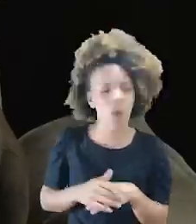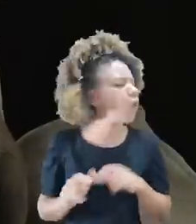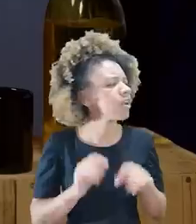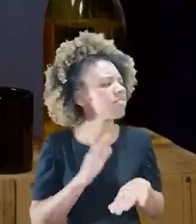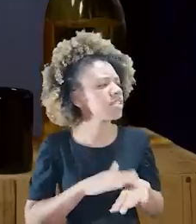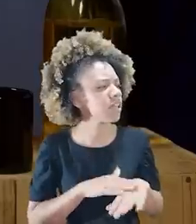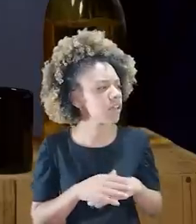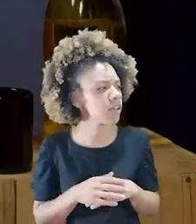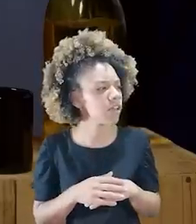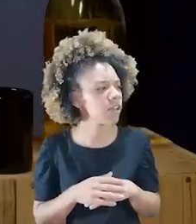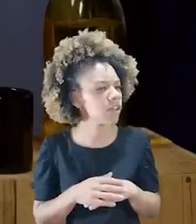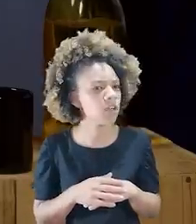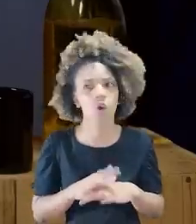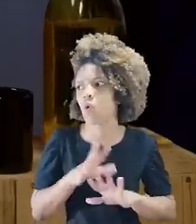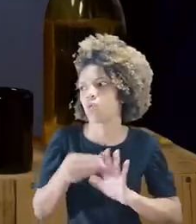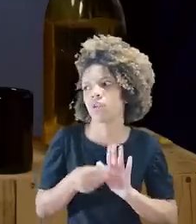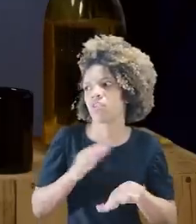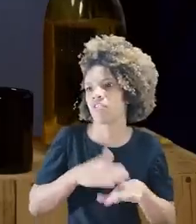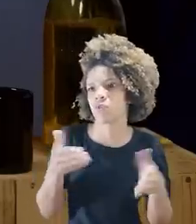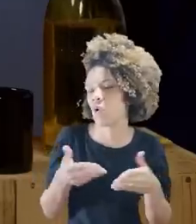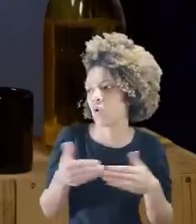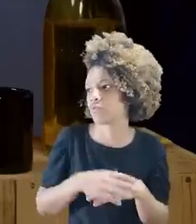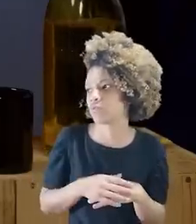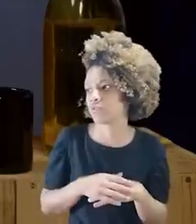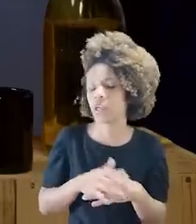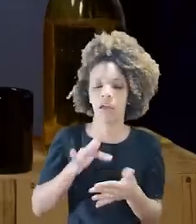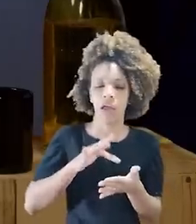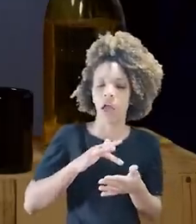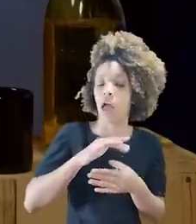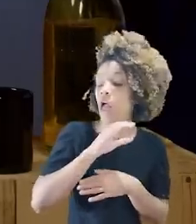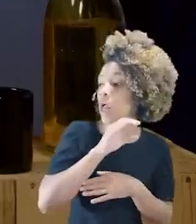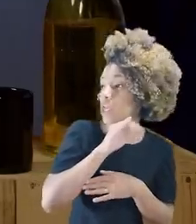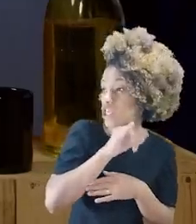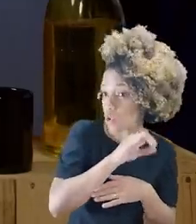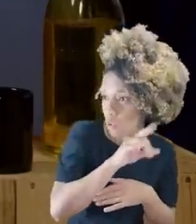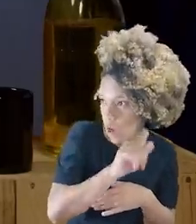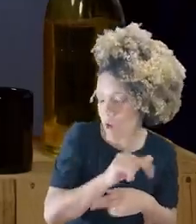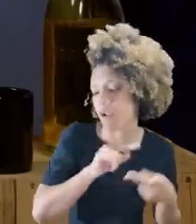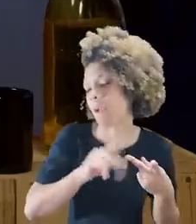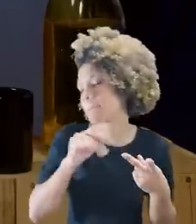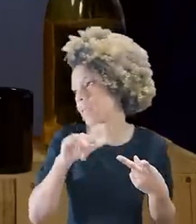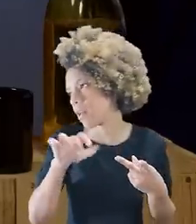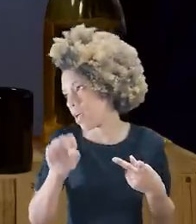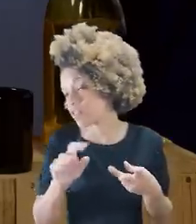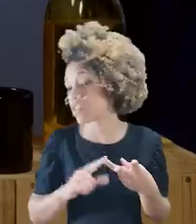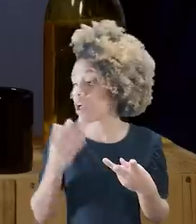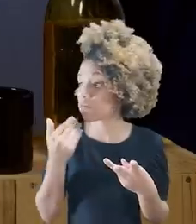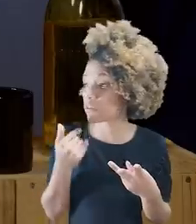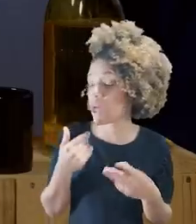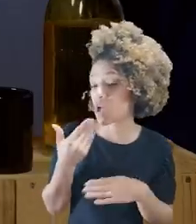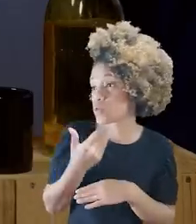fazia tudo que eu faço óleos essenciais yoga pilates como as atividade física desde criança alimentação minha eu não como